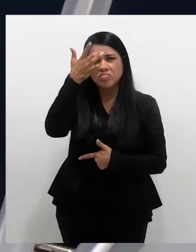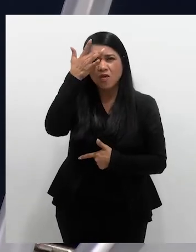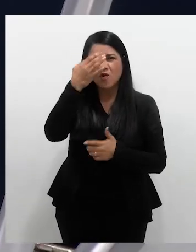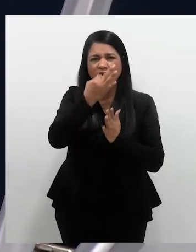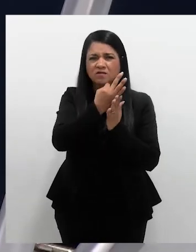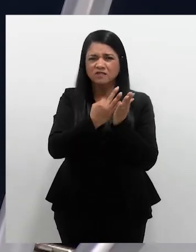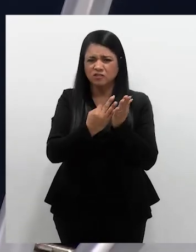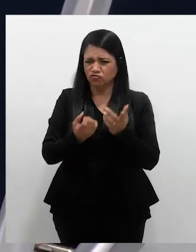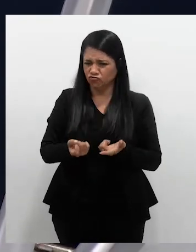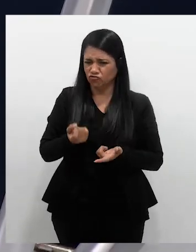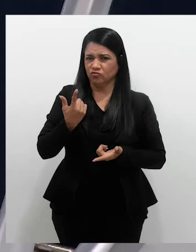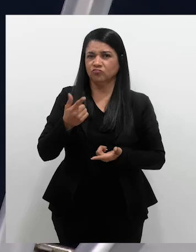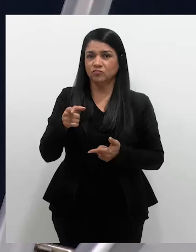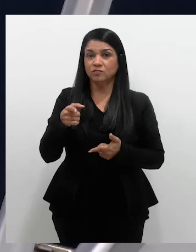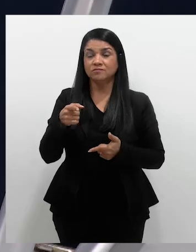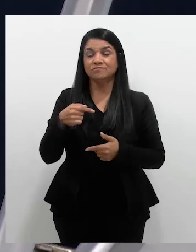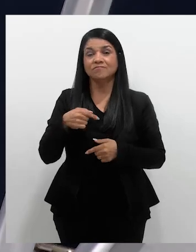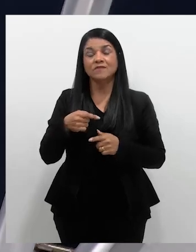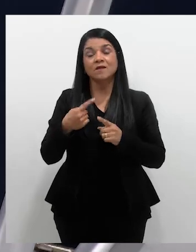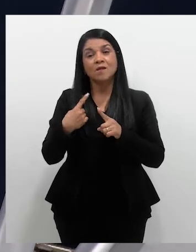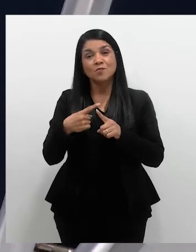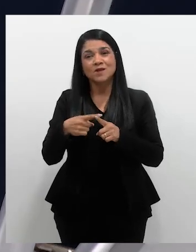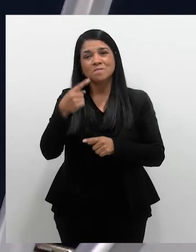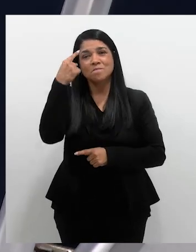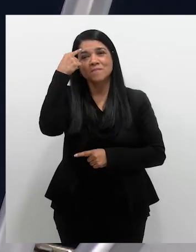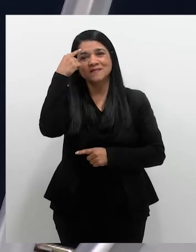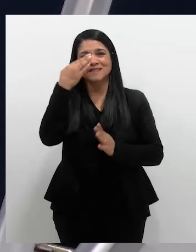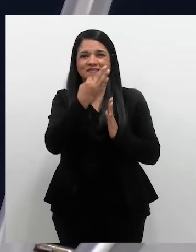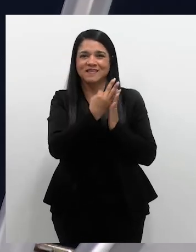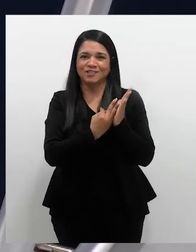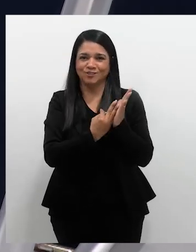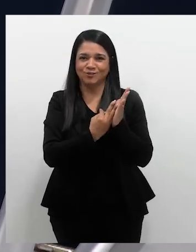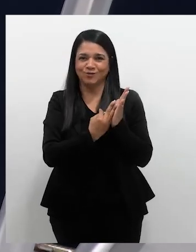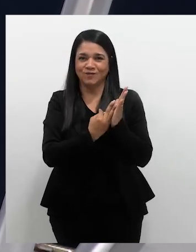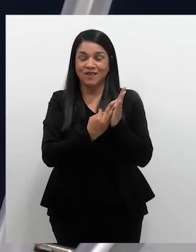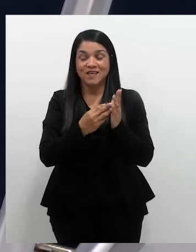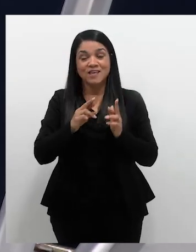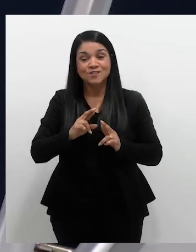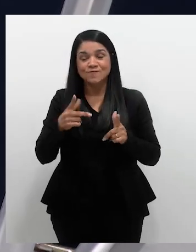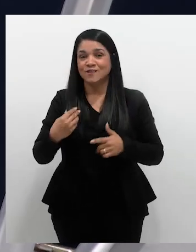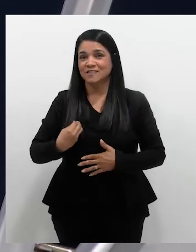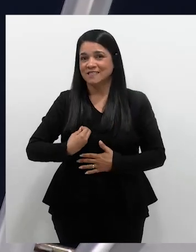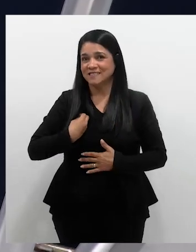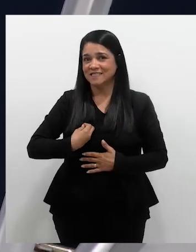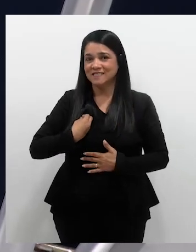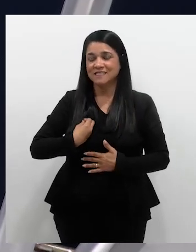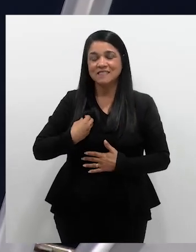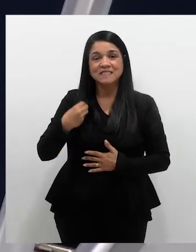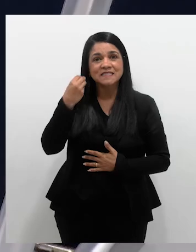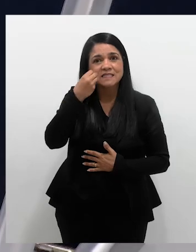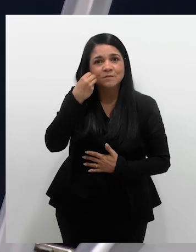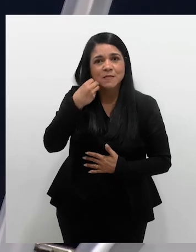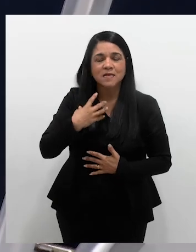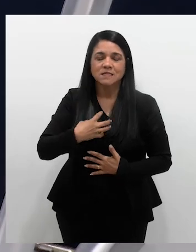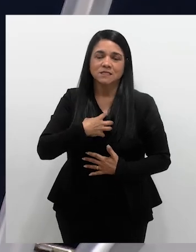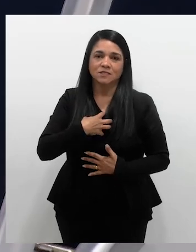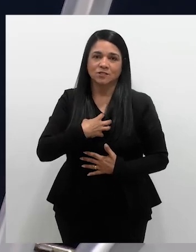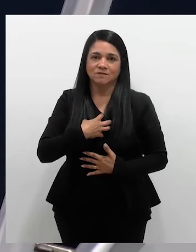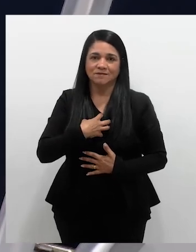que está ali estranho? É que ele está pensando no texto. Ele não está vivendo. A